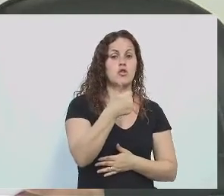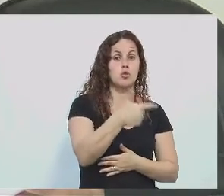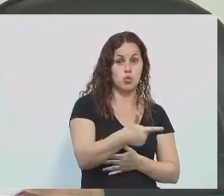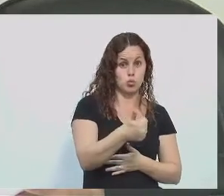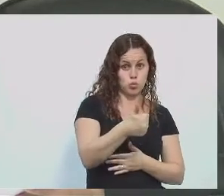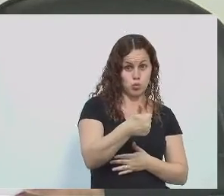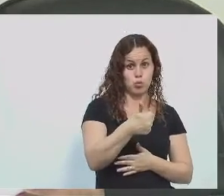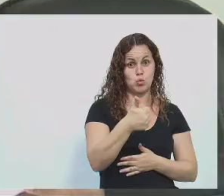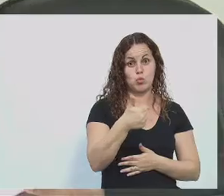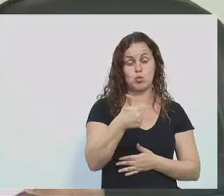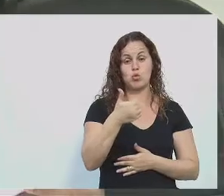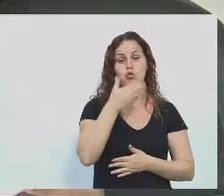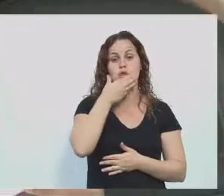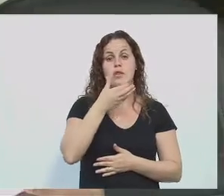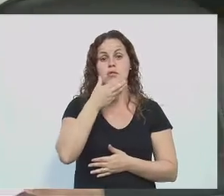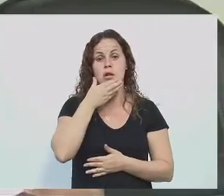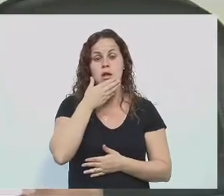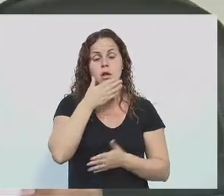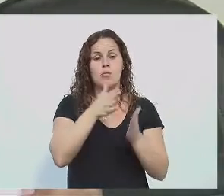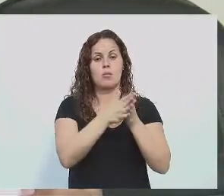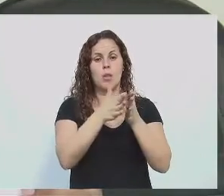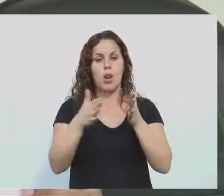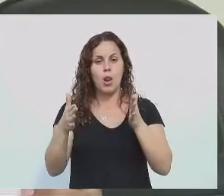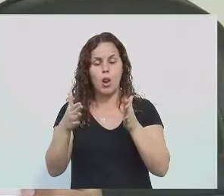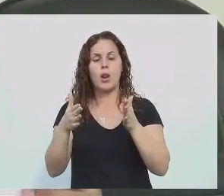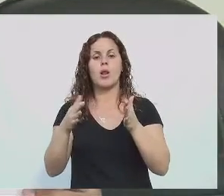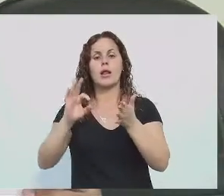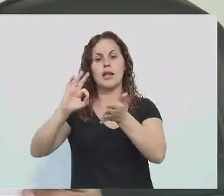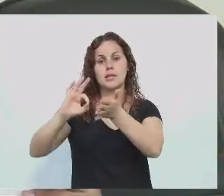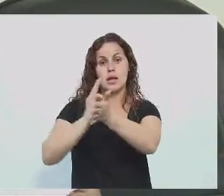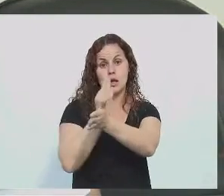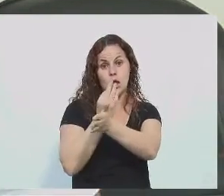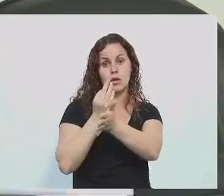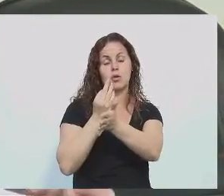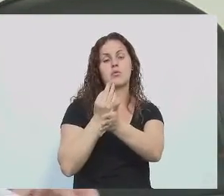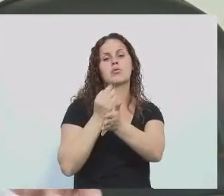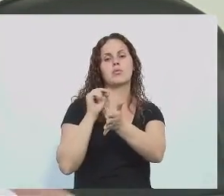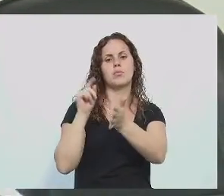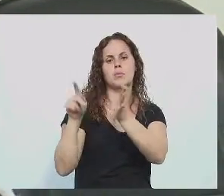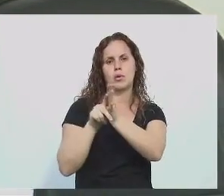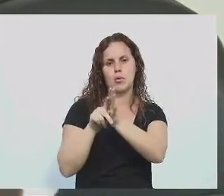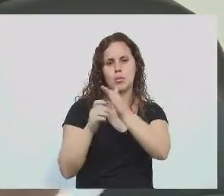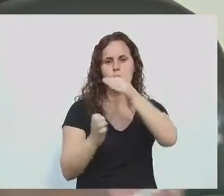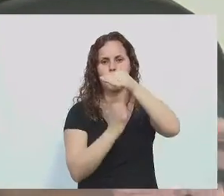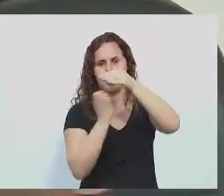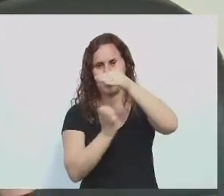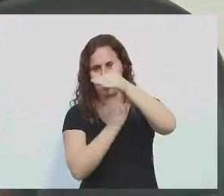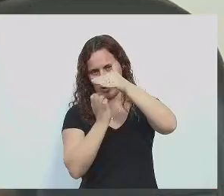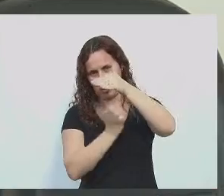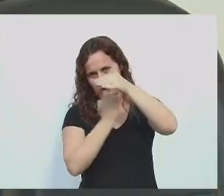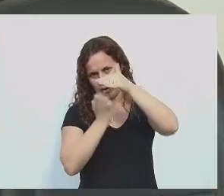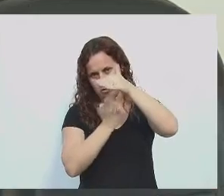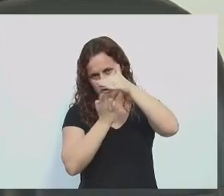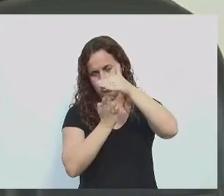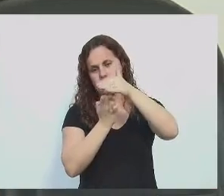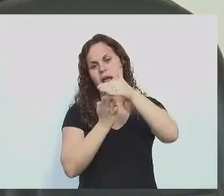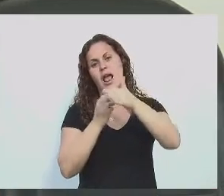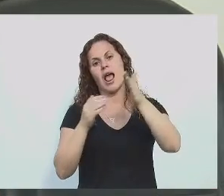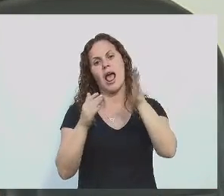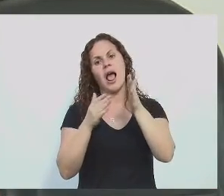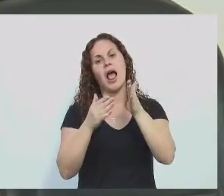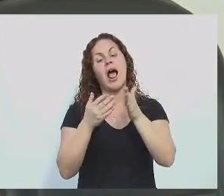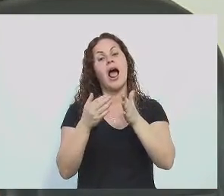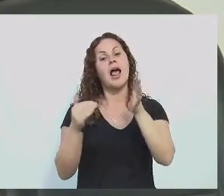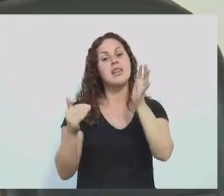2020. O edital do pregão prevê assinatura de contrato com a empresa vencedora em até